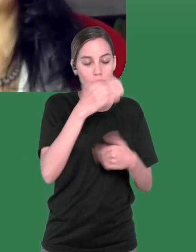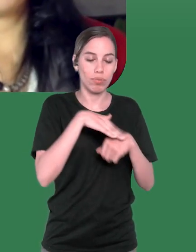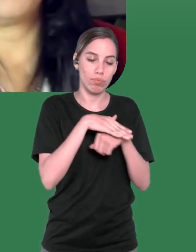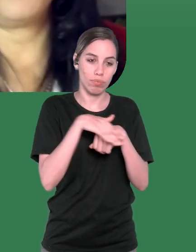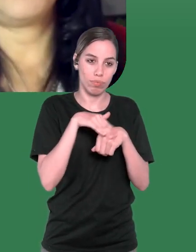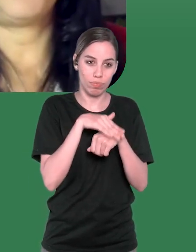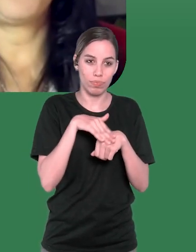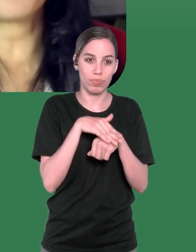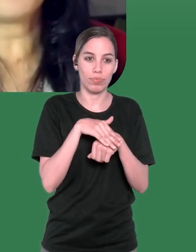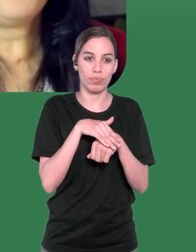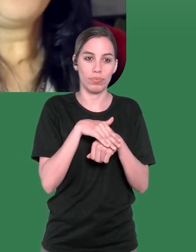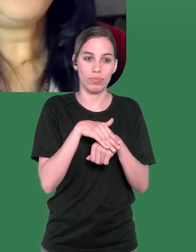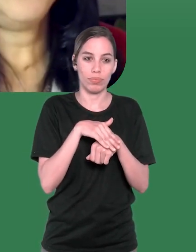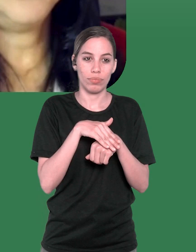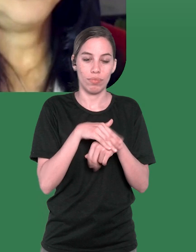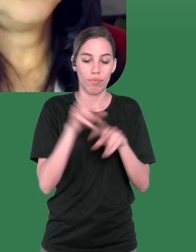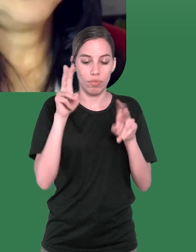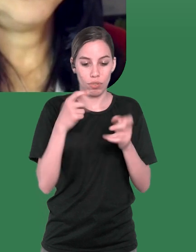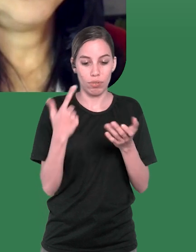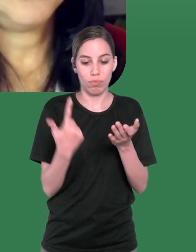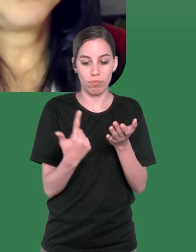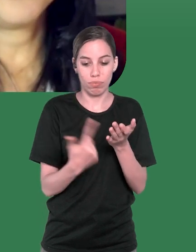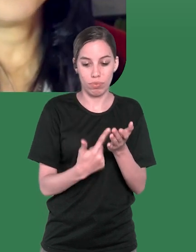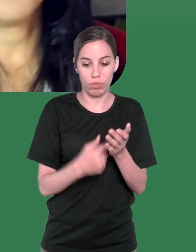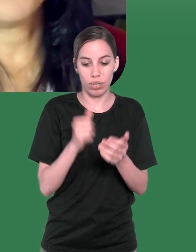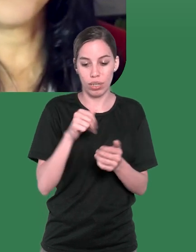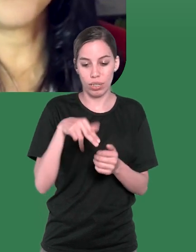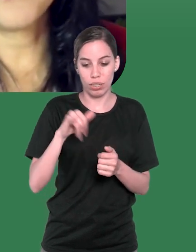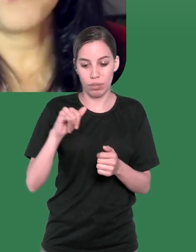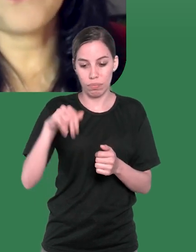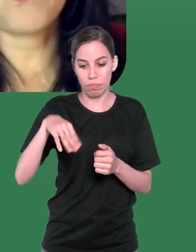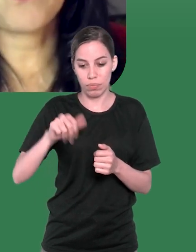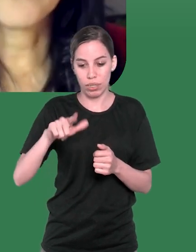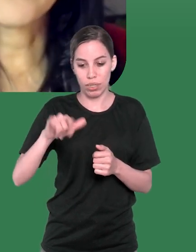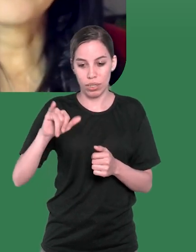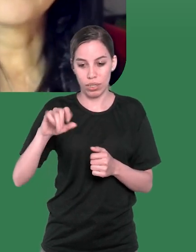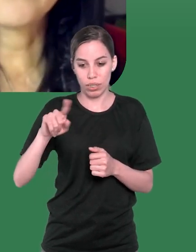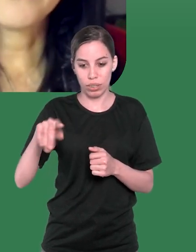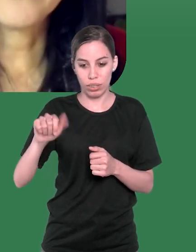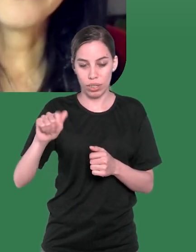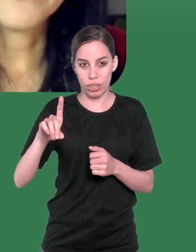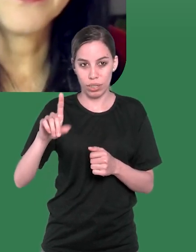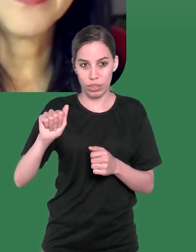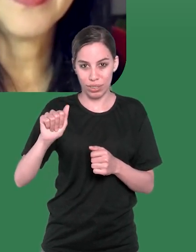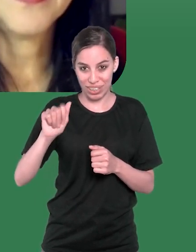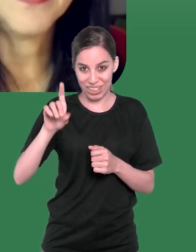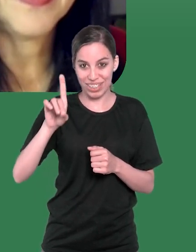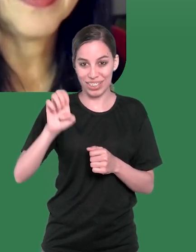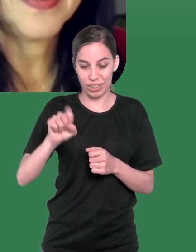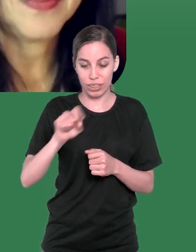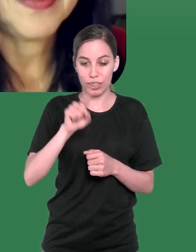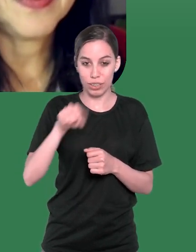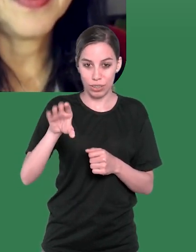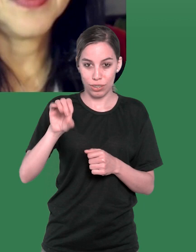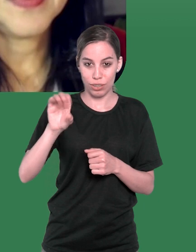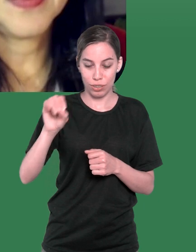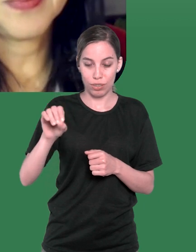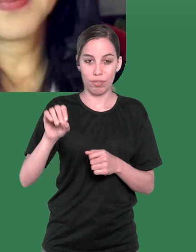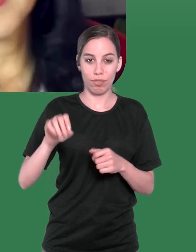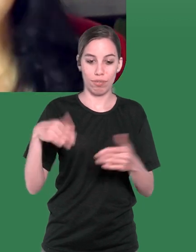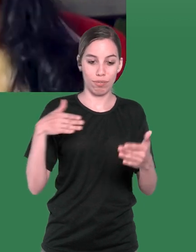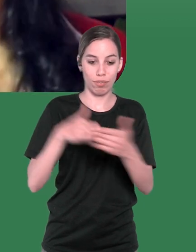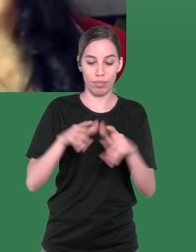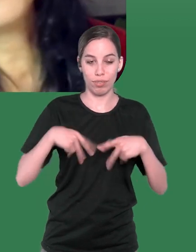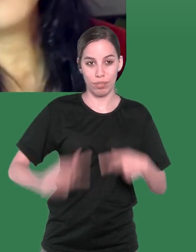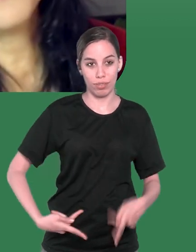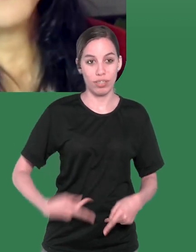conversa sobre o livro Animalidades ou Literatura e os Limites do Humano, que já está disponível